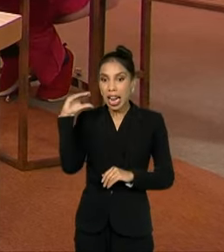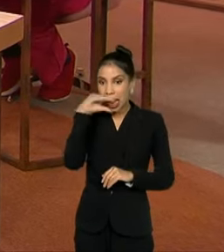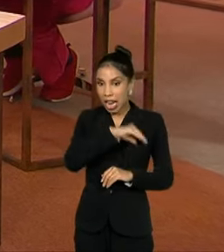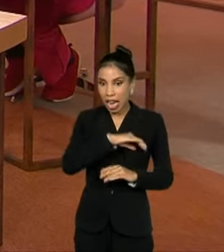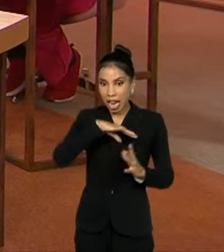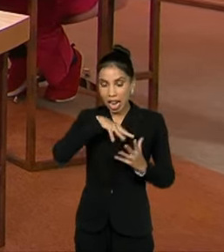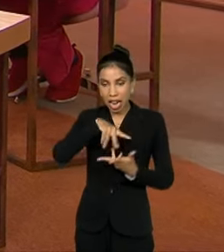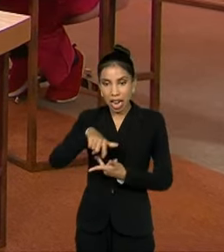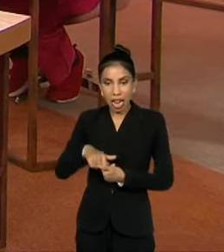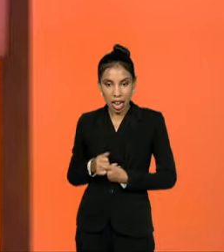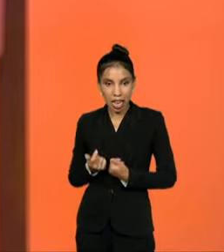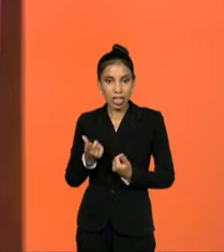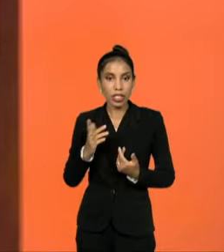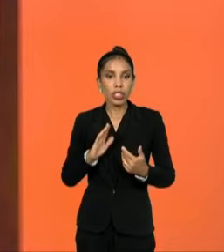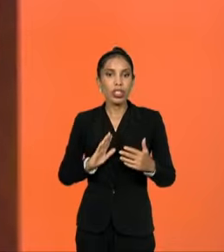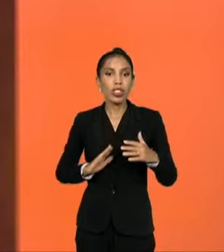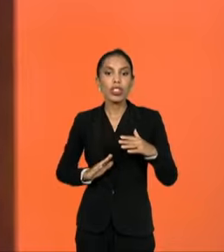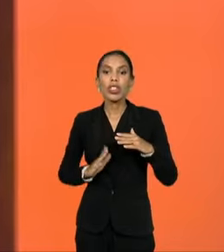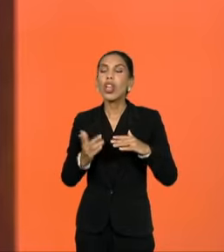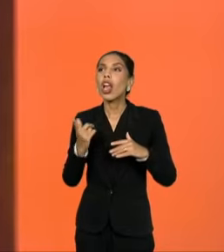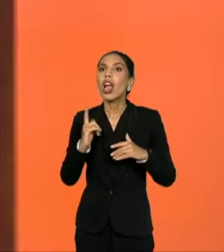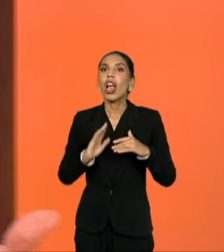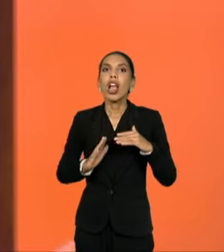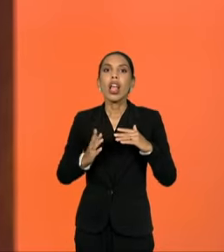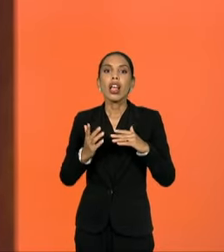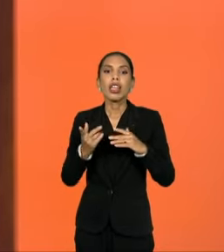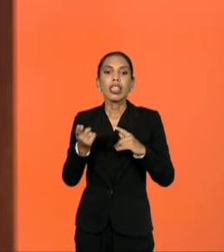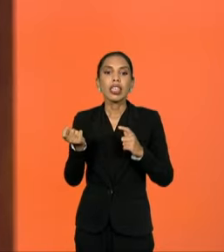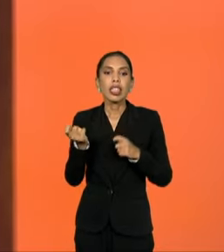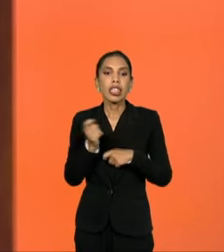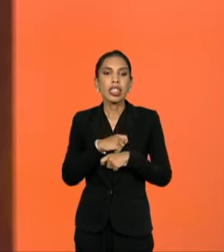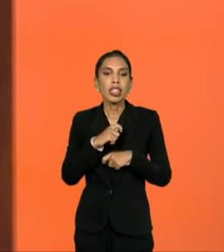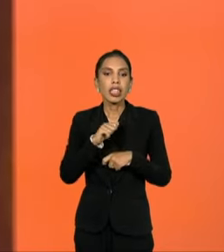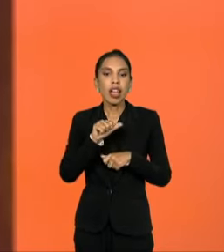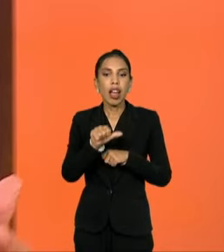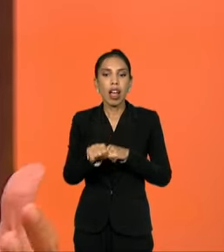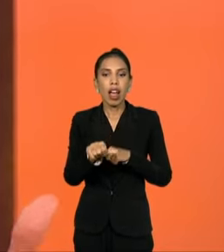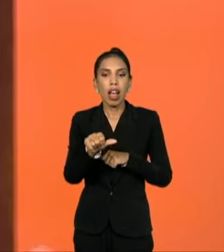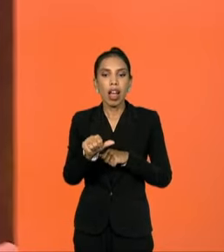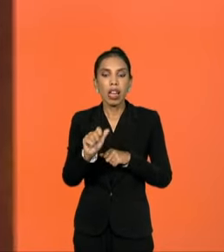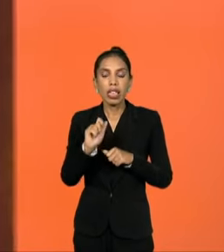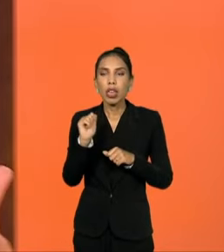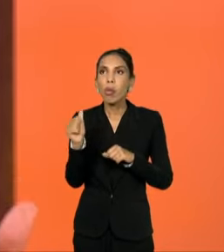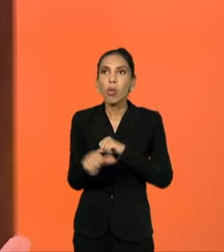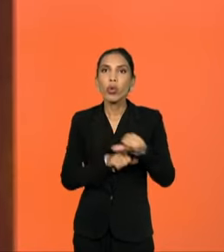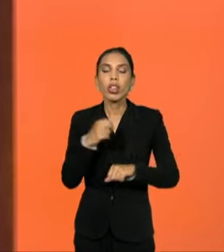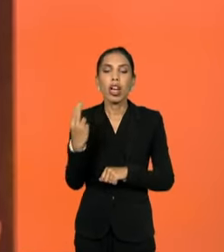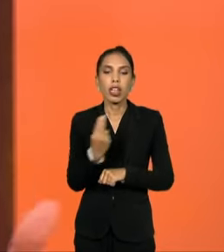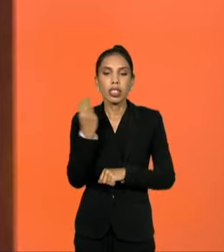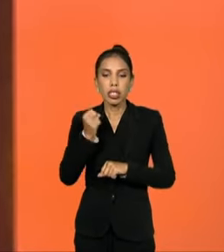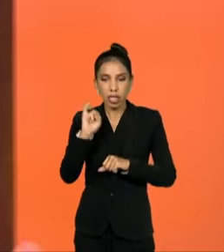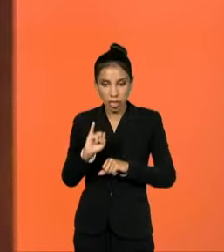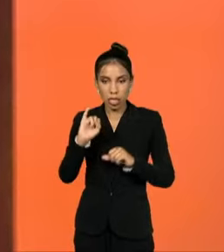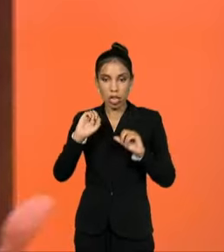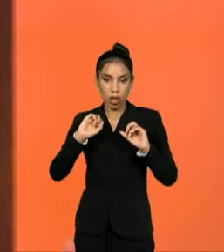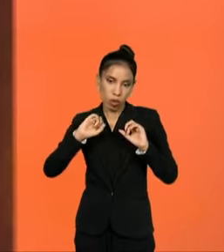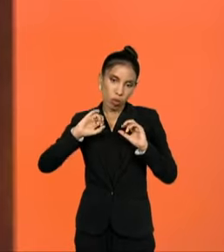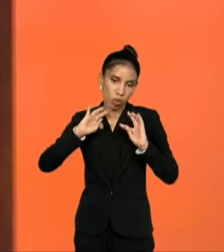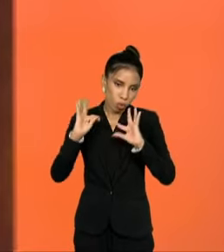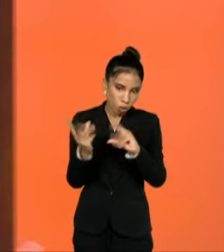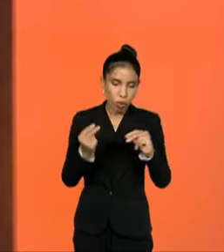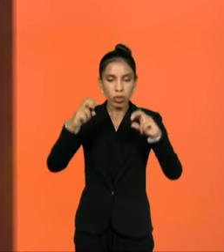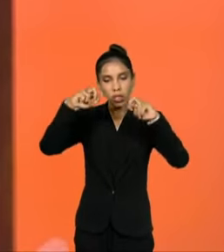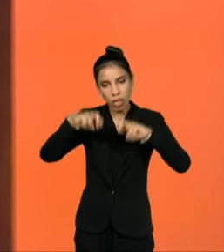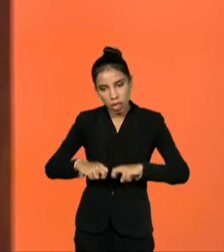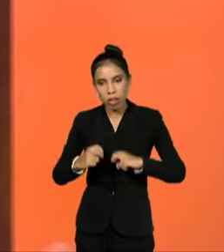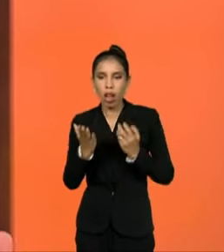não chegou no tipping point, ou seja, a gente não está em algo irreversível. Se a humanidade sentar, conversar, entender, tem